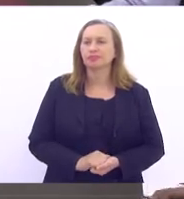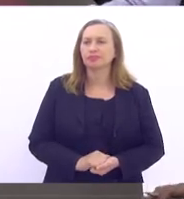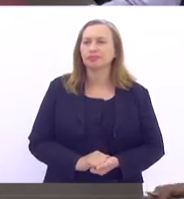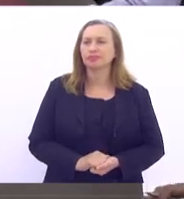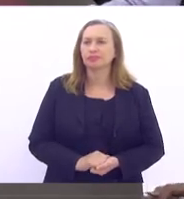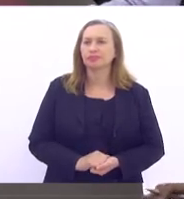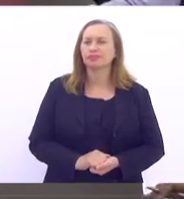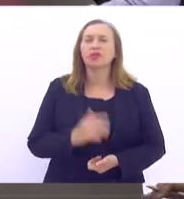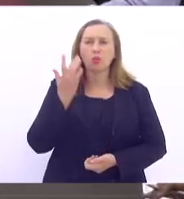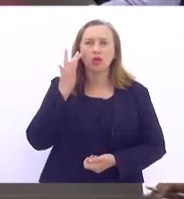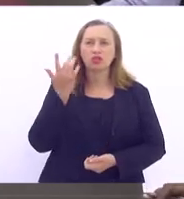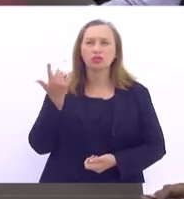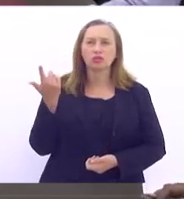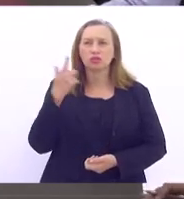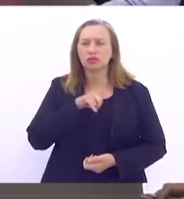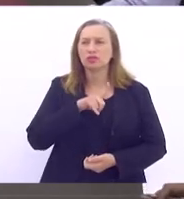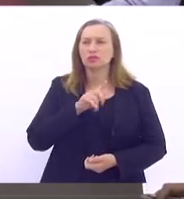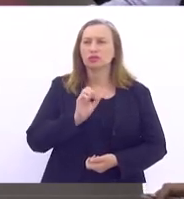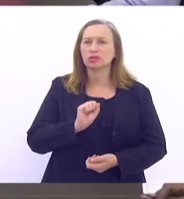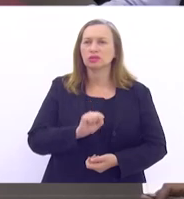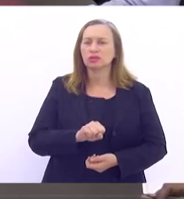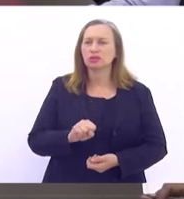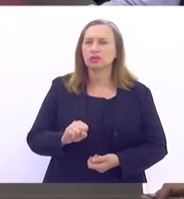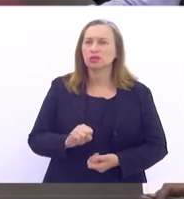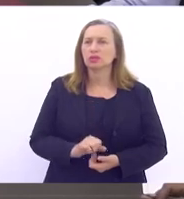Eu acho que a gente consegue...